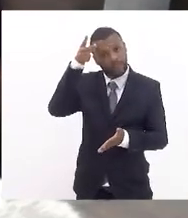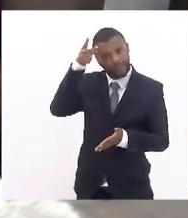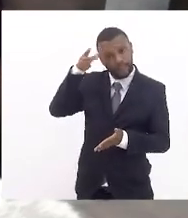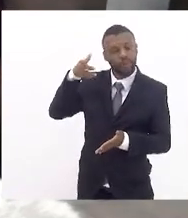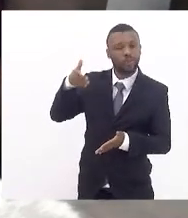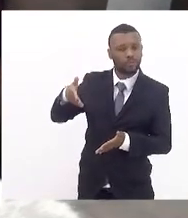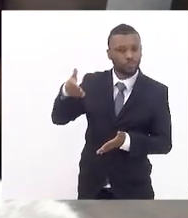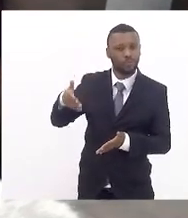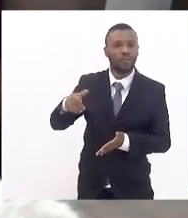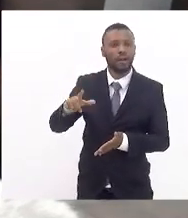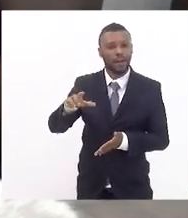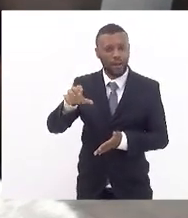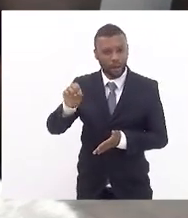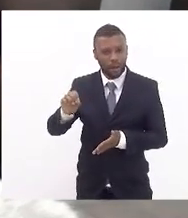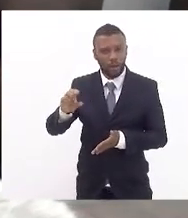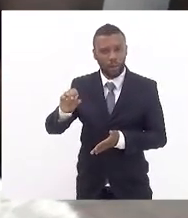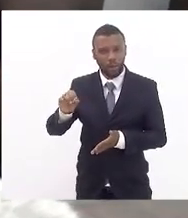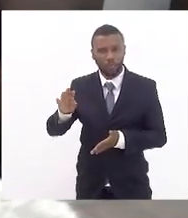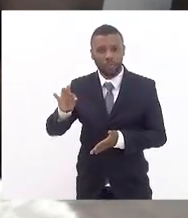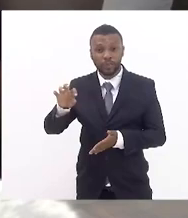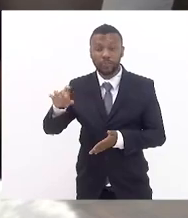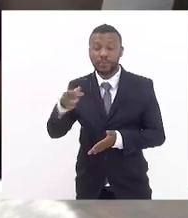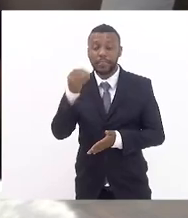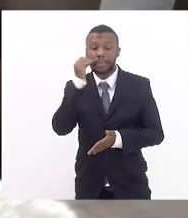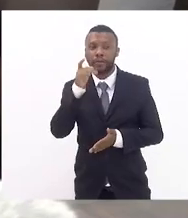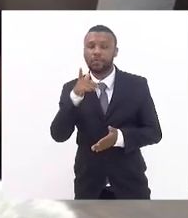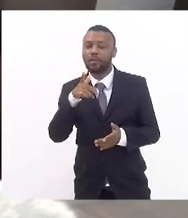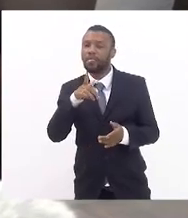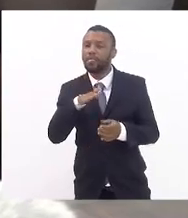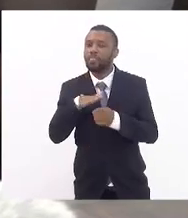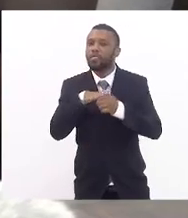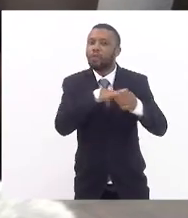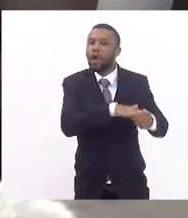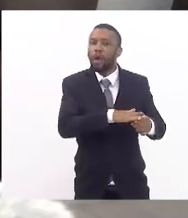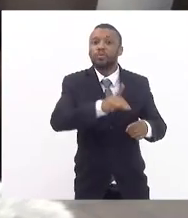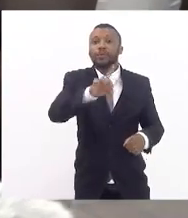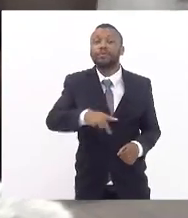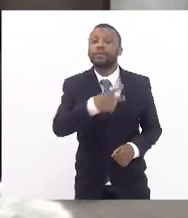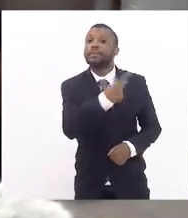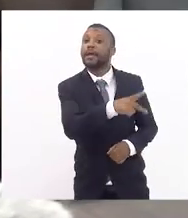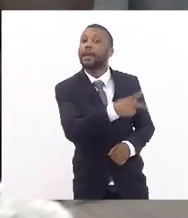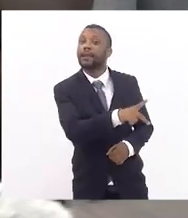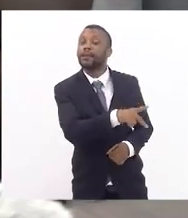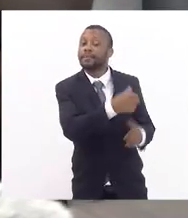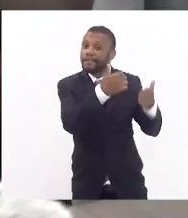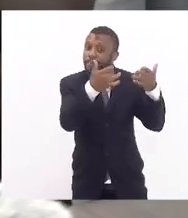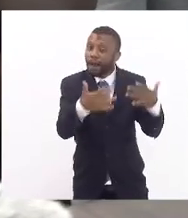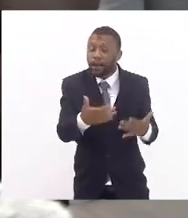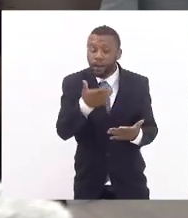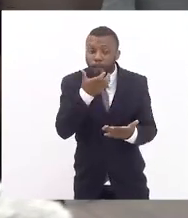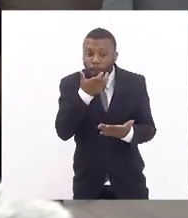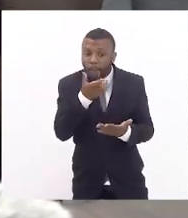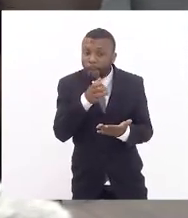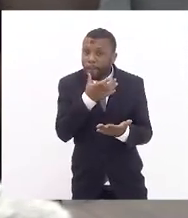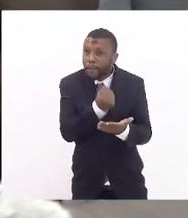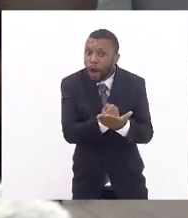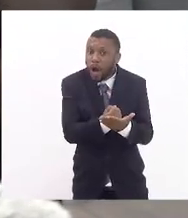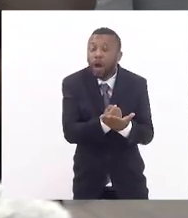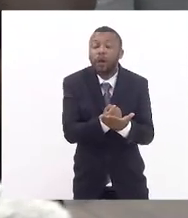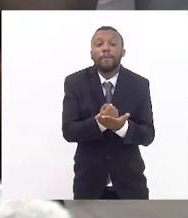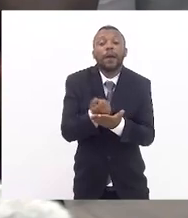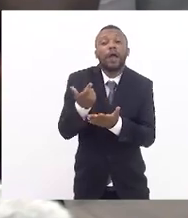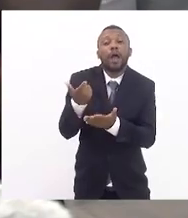tentando cercear o direito dele de fiscalizar aquele município. Falam-se, até na gravação, de matador de